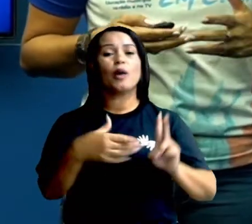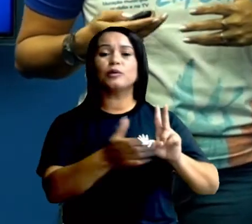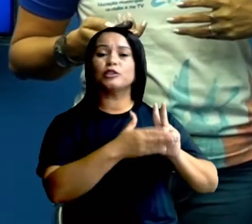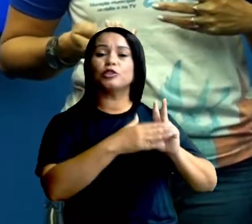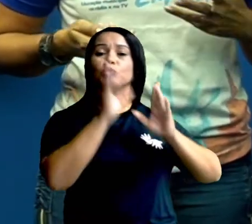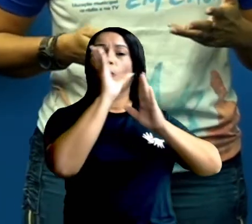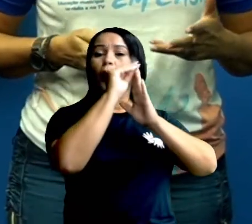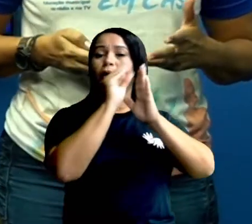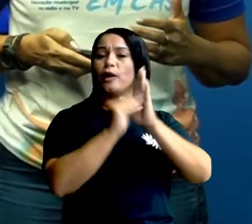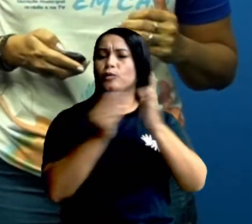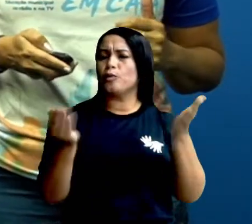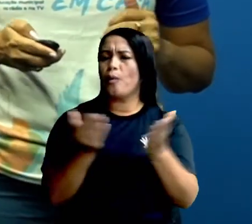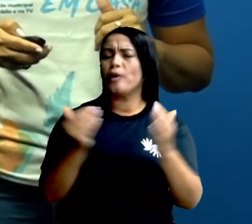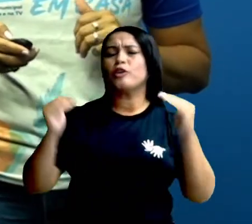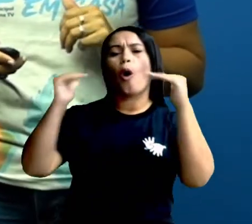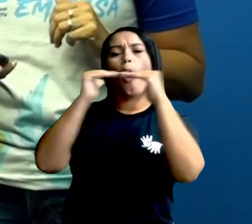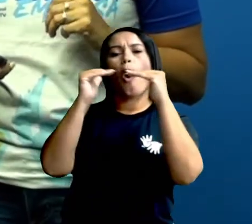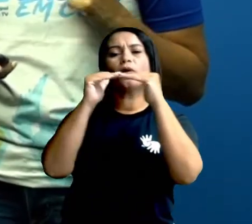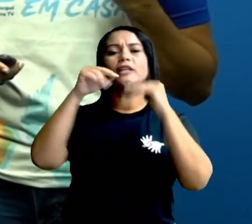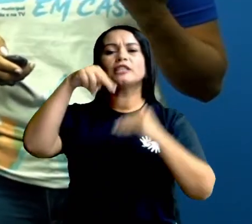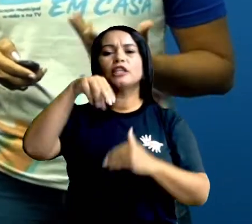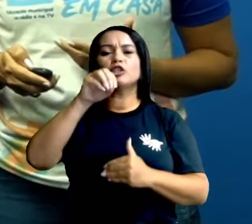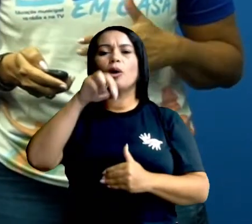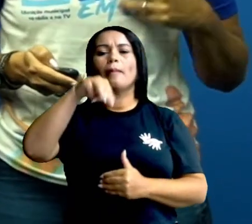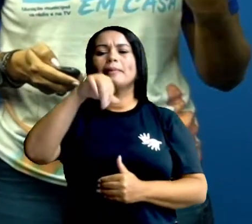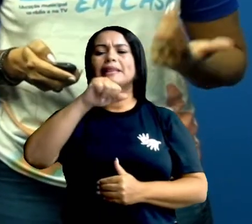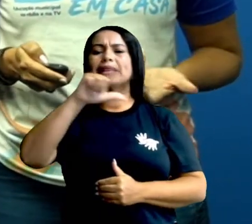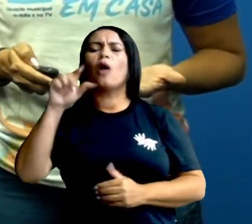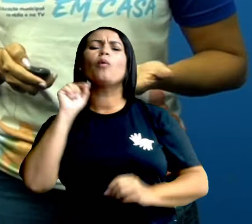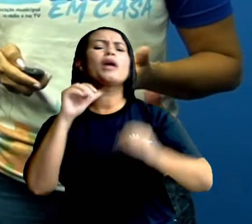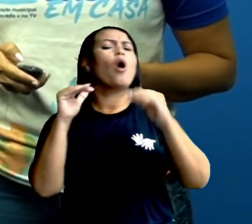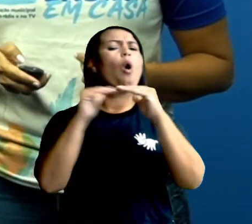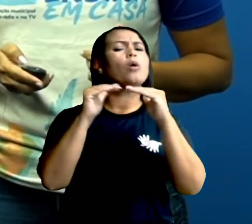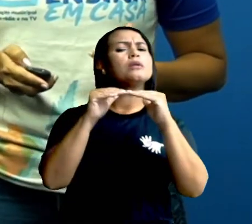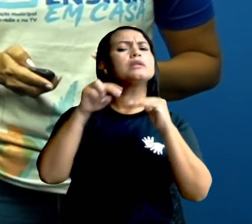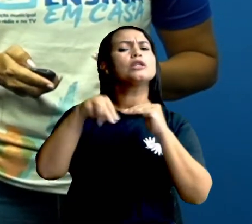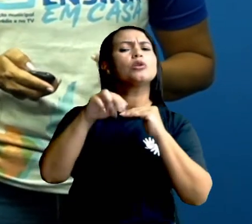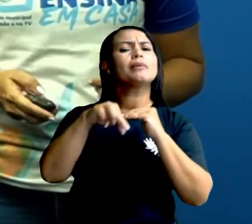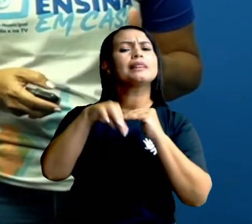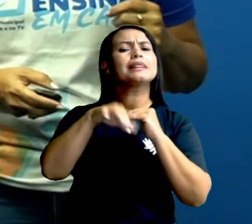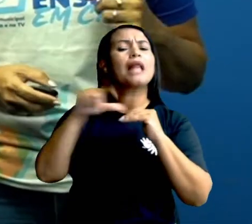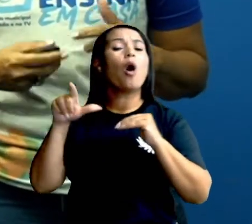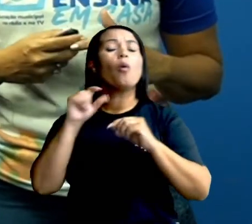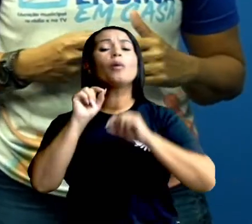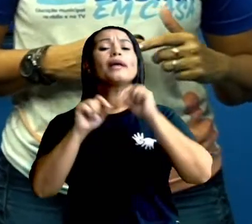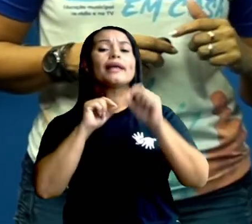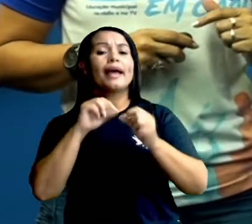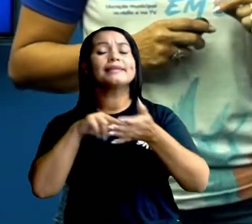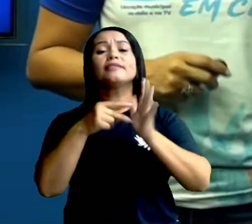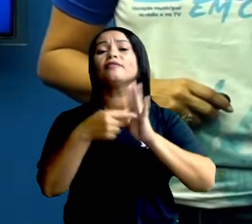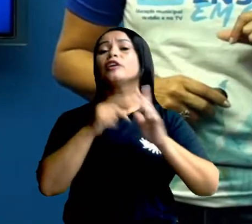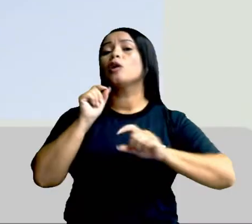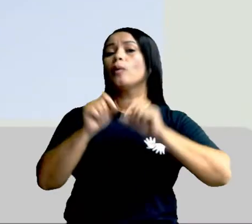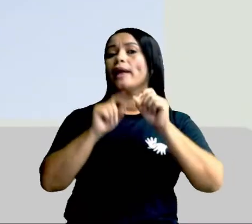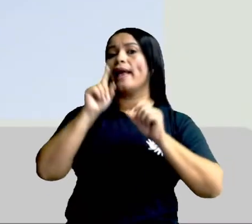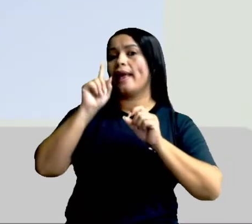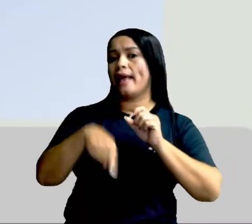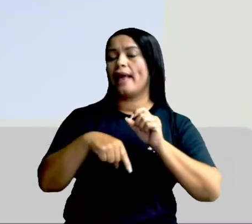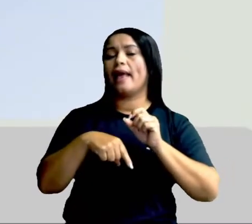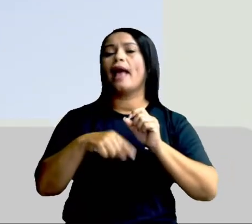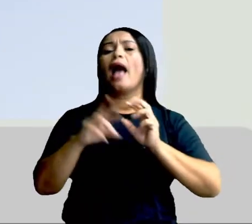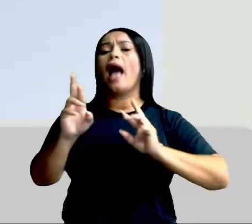gente vai trabalhar concordância nominal. O que é isso? O que é concordância nominal? Então, a concordância nominal